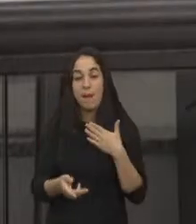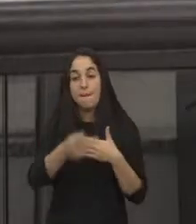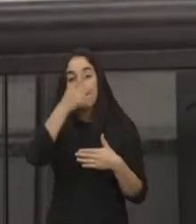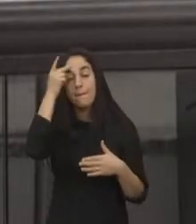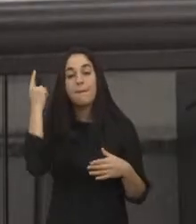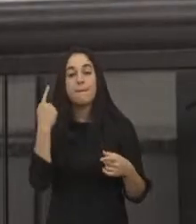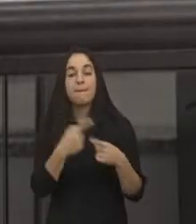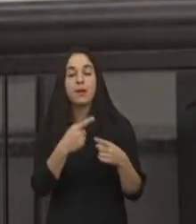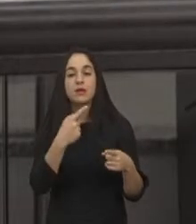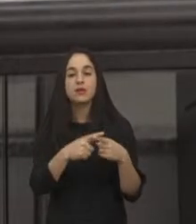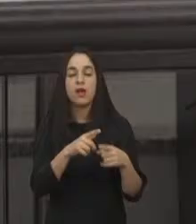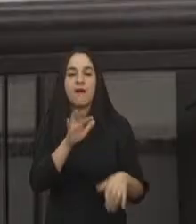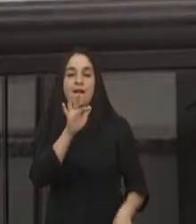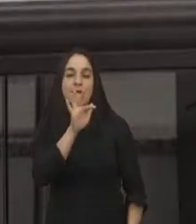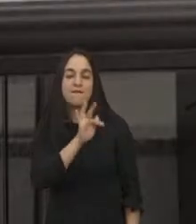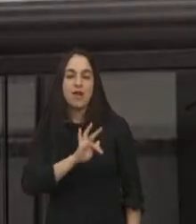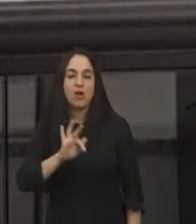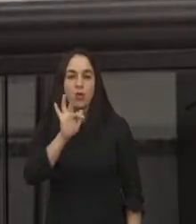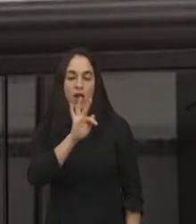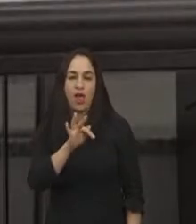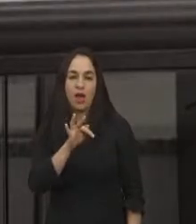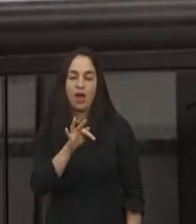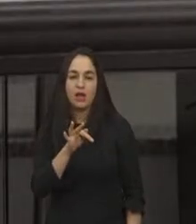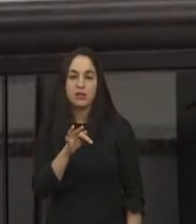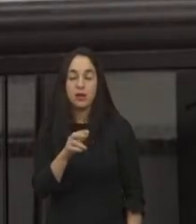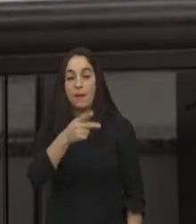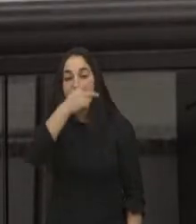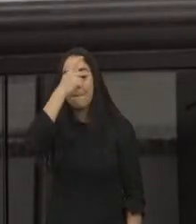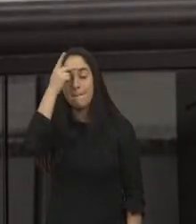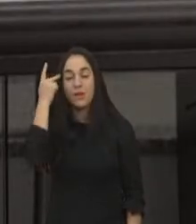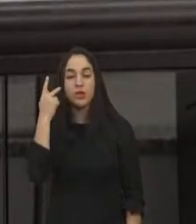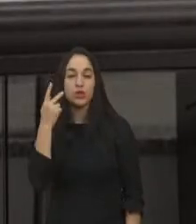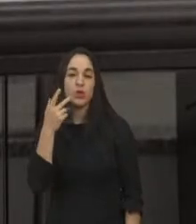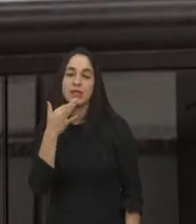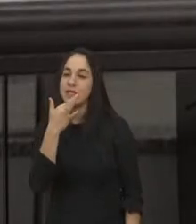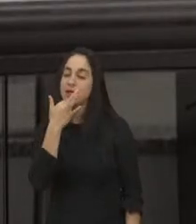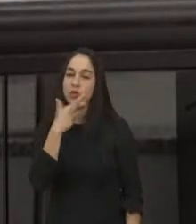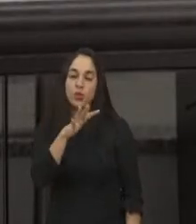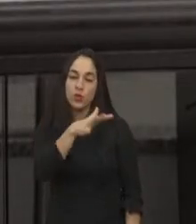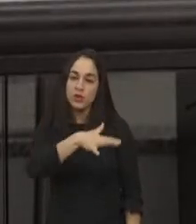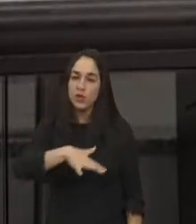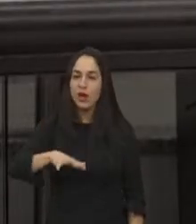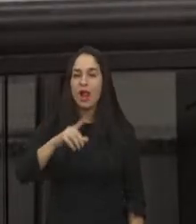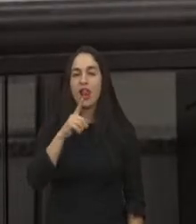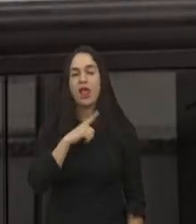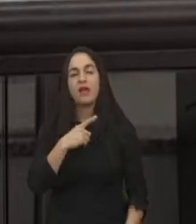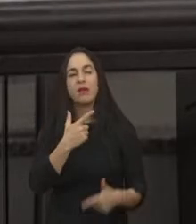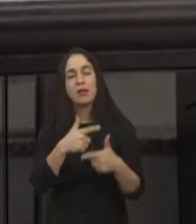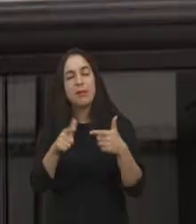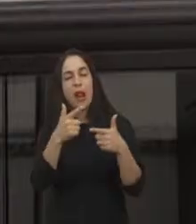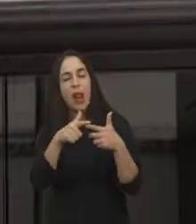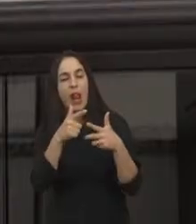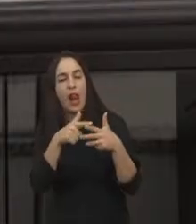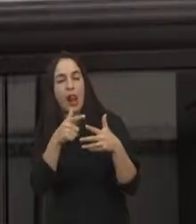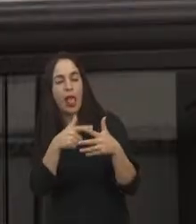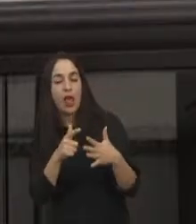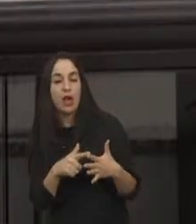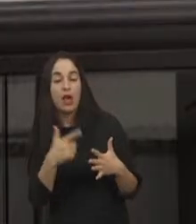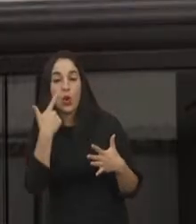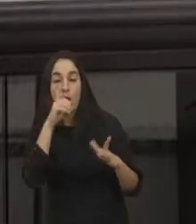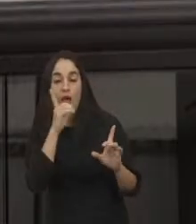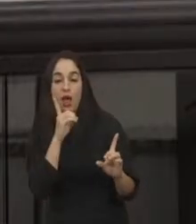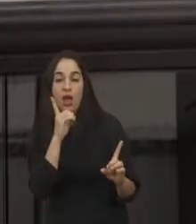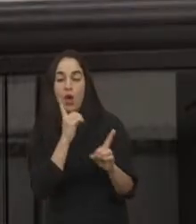muito próximo do início das aulas. Então, quem não conhecia a região enfrentou muitos problemas para